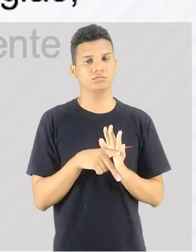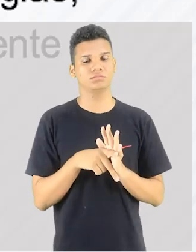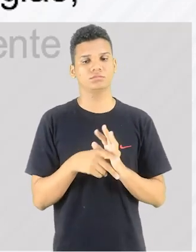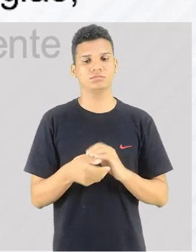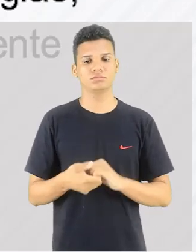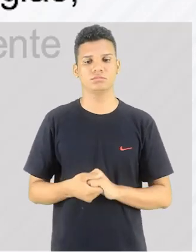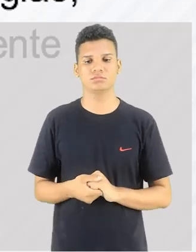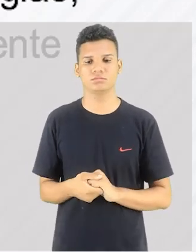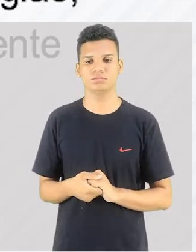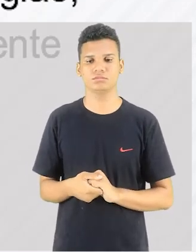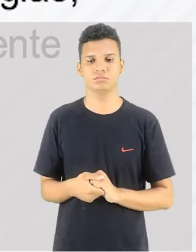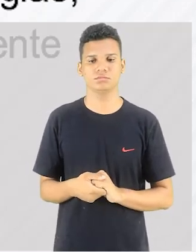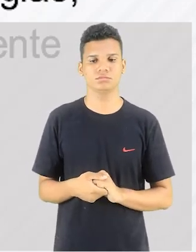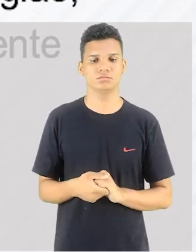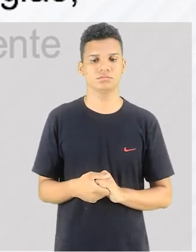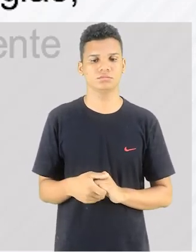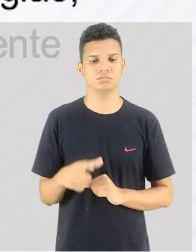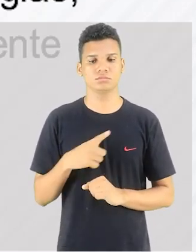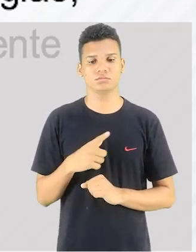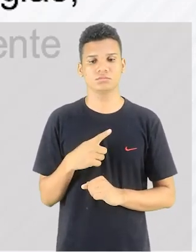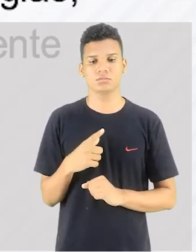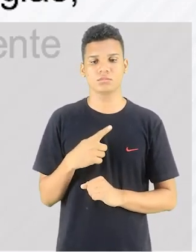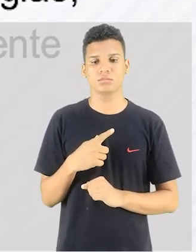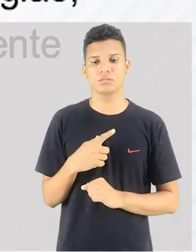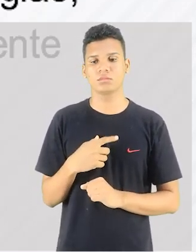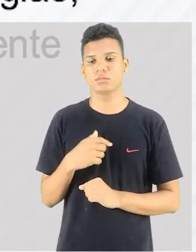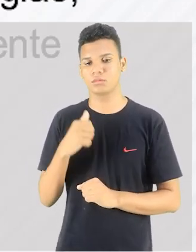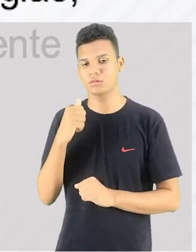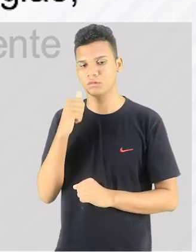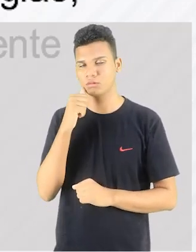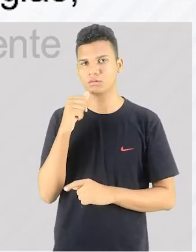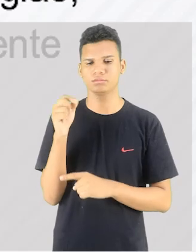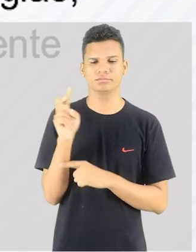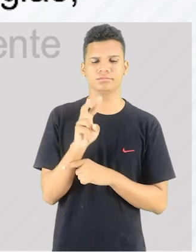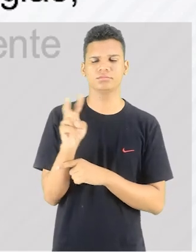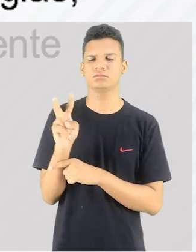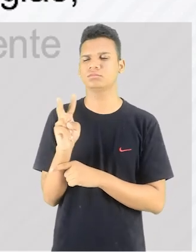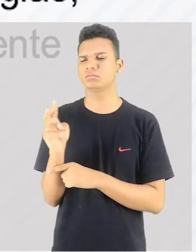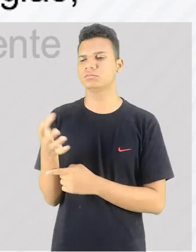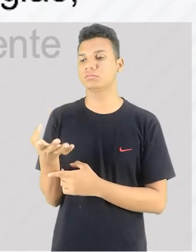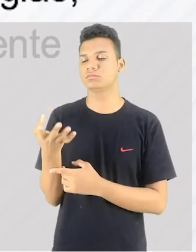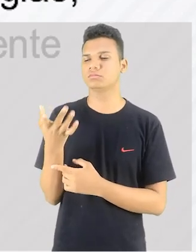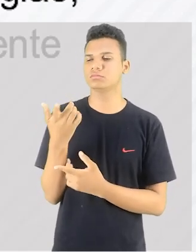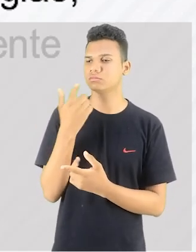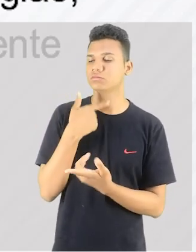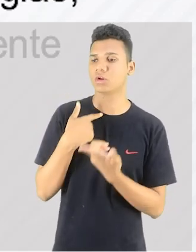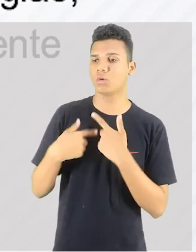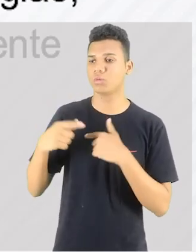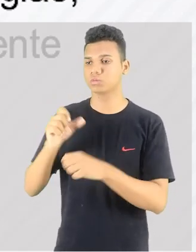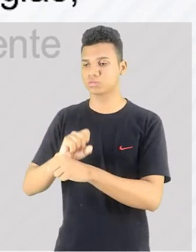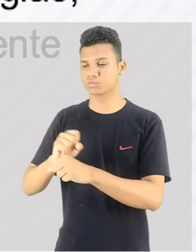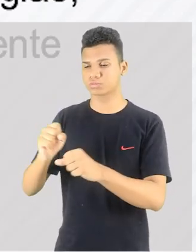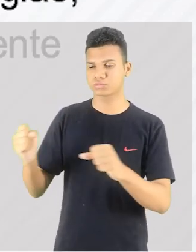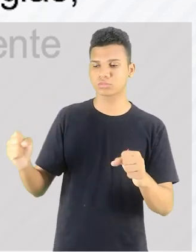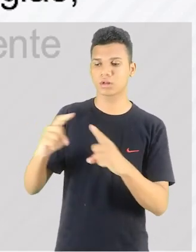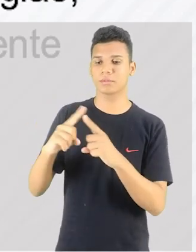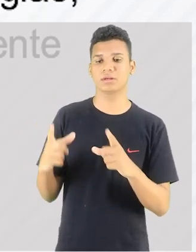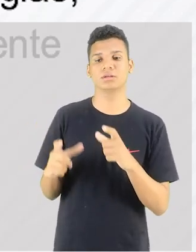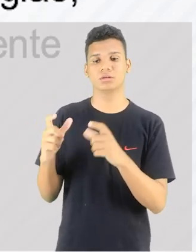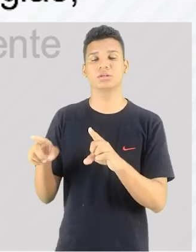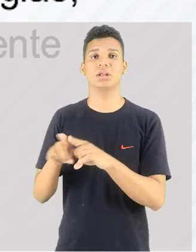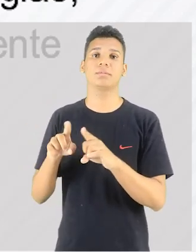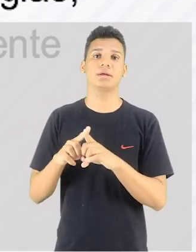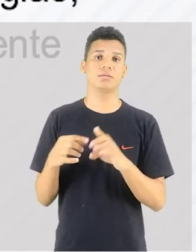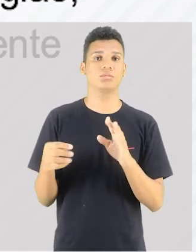grama a administradora do condomínio deseja ampliar essa área mantendo seu formato